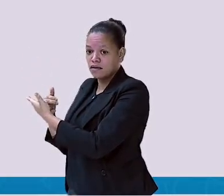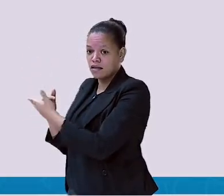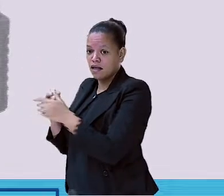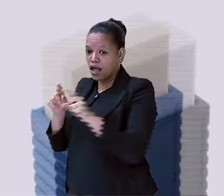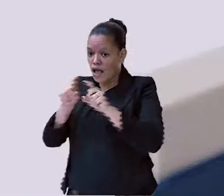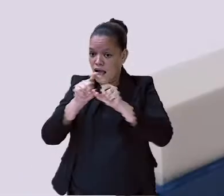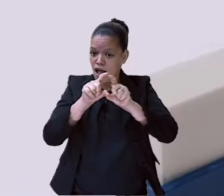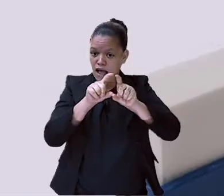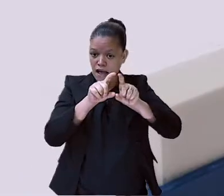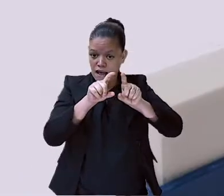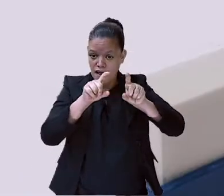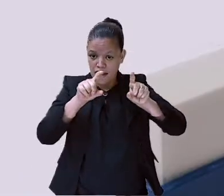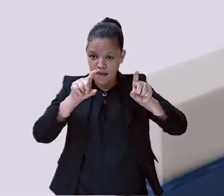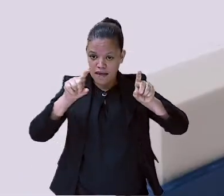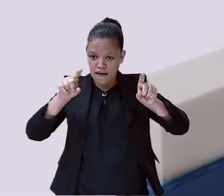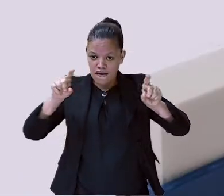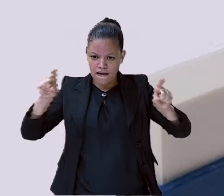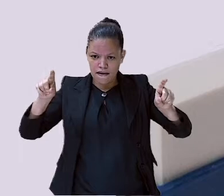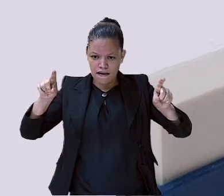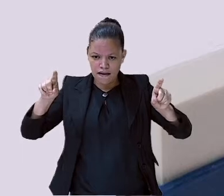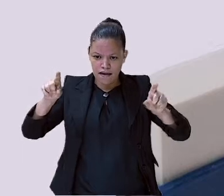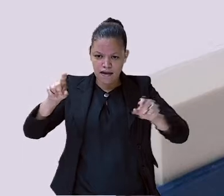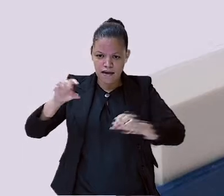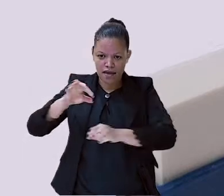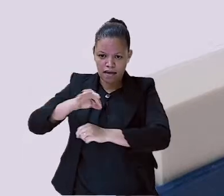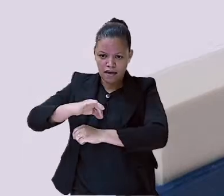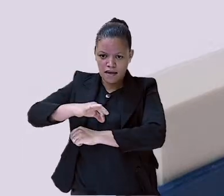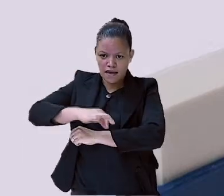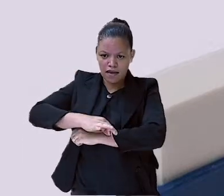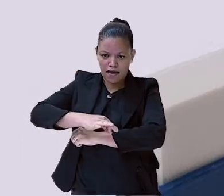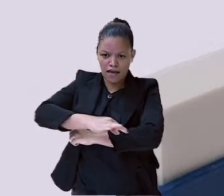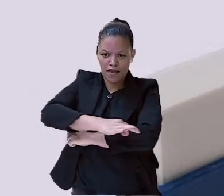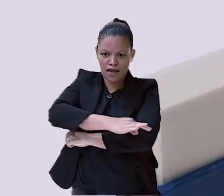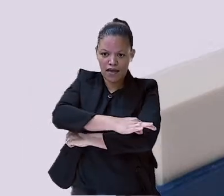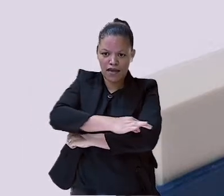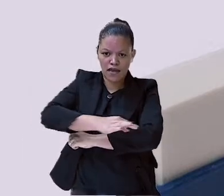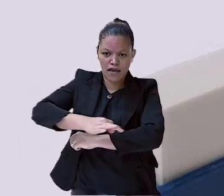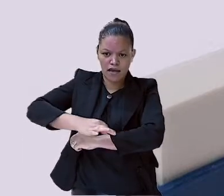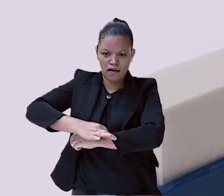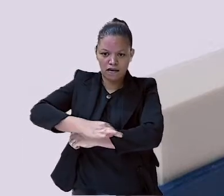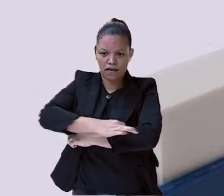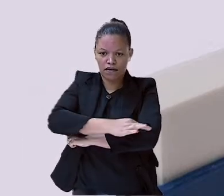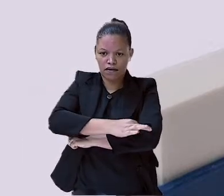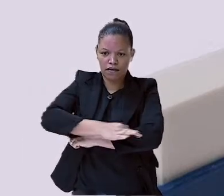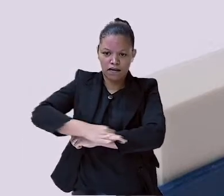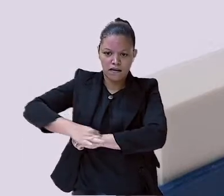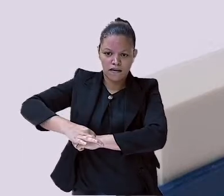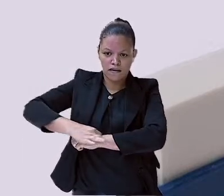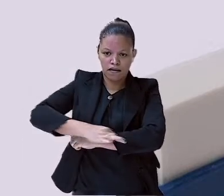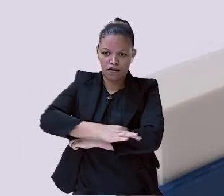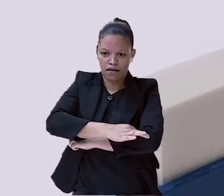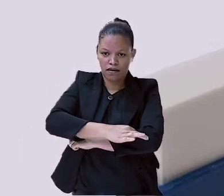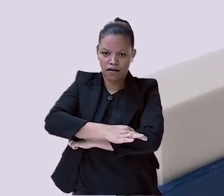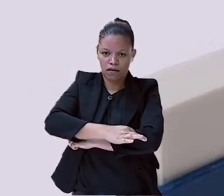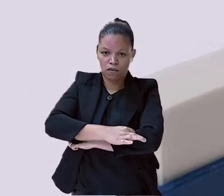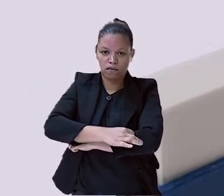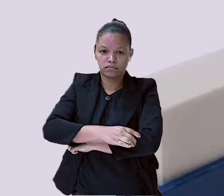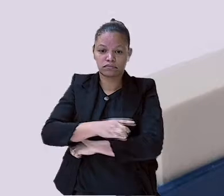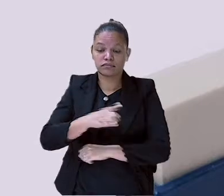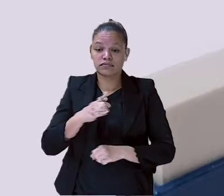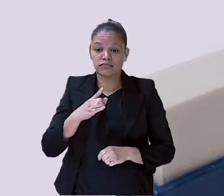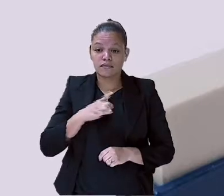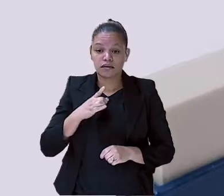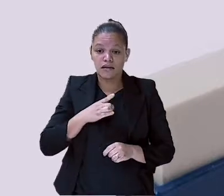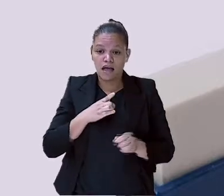meio, exatamente na metade, olha, tá vendo? Você tem ali um risco maior. Esse risco maior significa que está